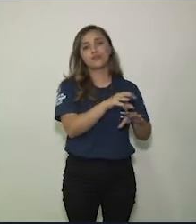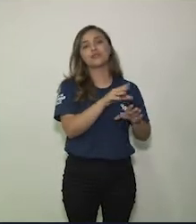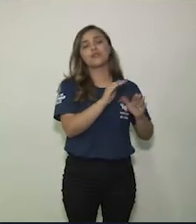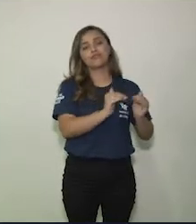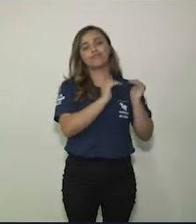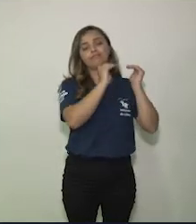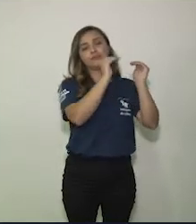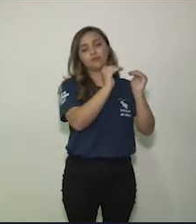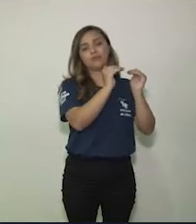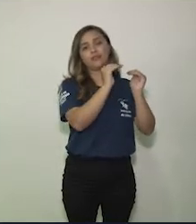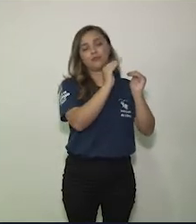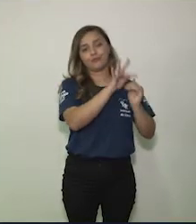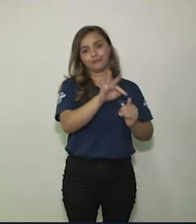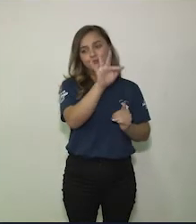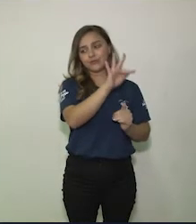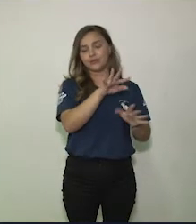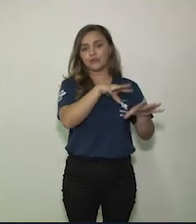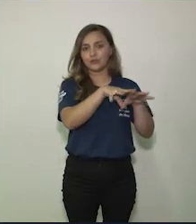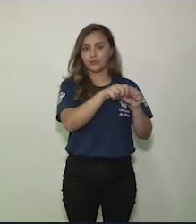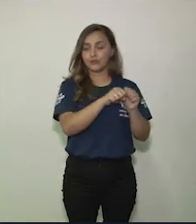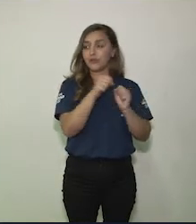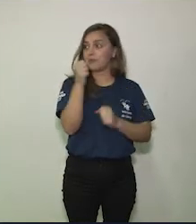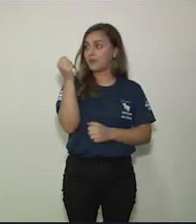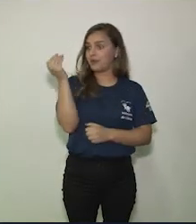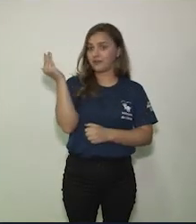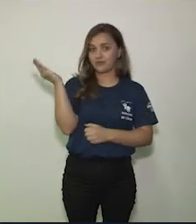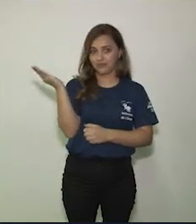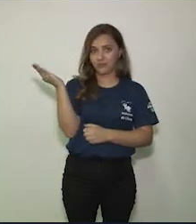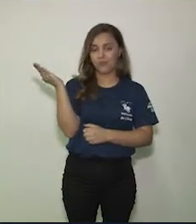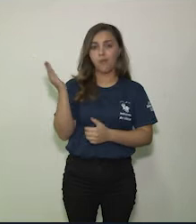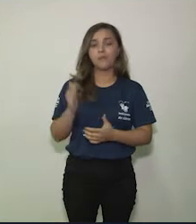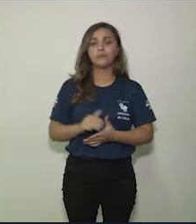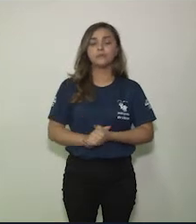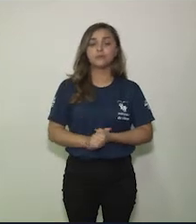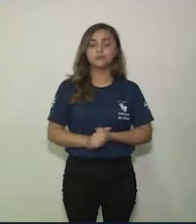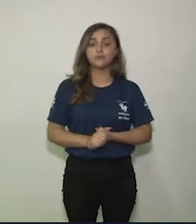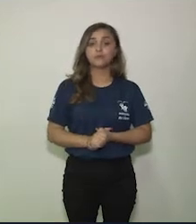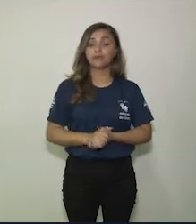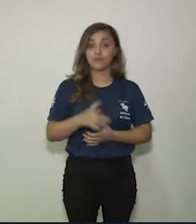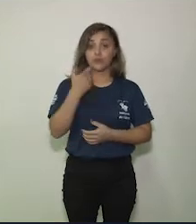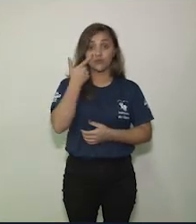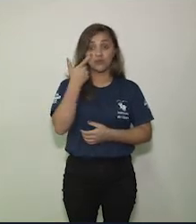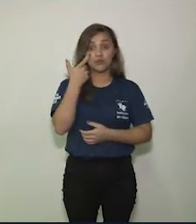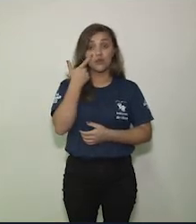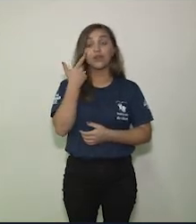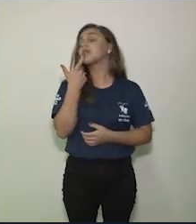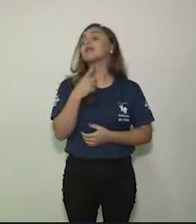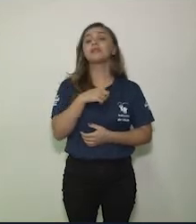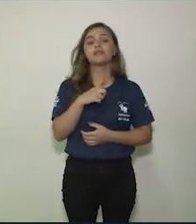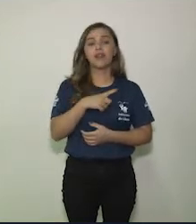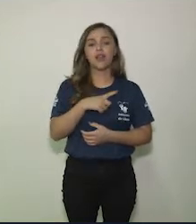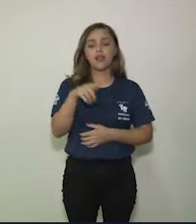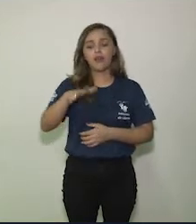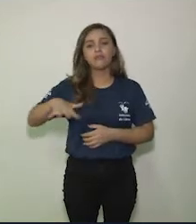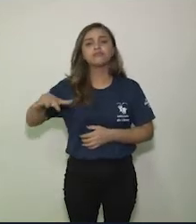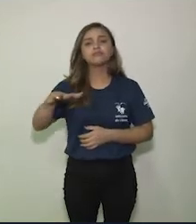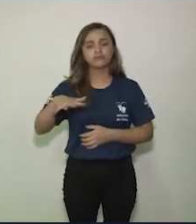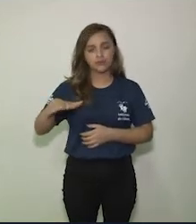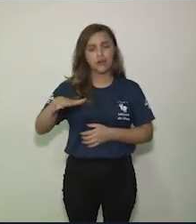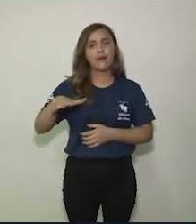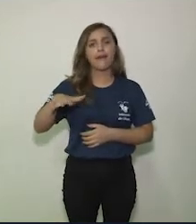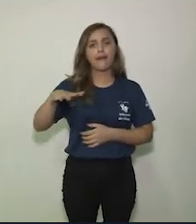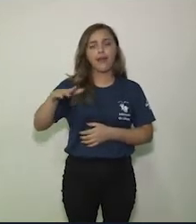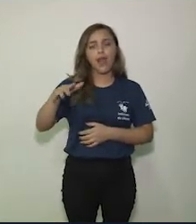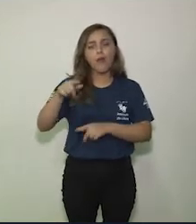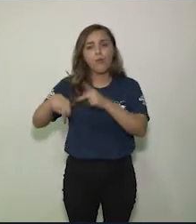SARS-CoV. Em relação à raça cor, a gente já viu, há uma prevalência entre pardos e pretos, que vem